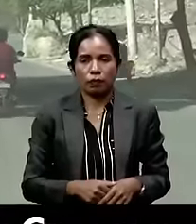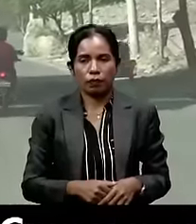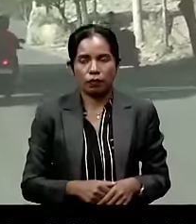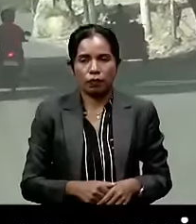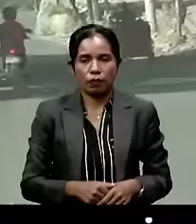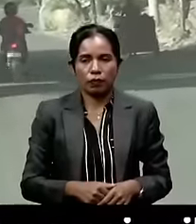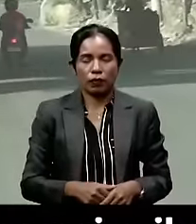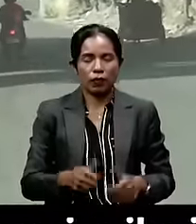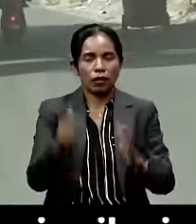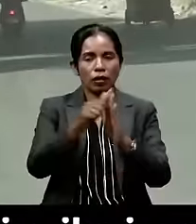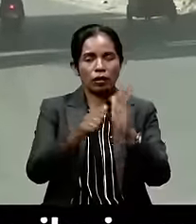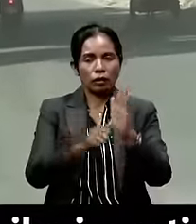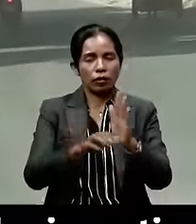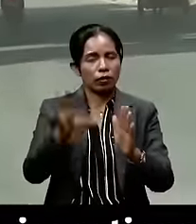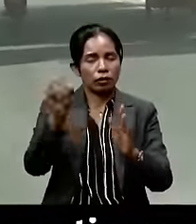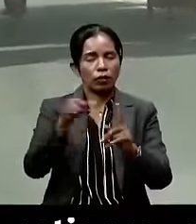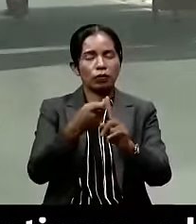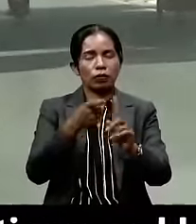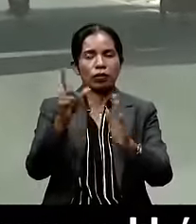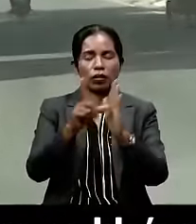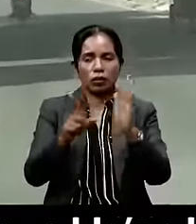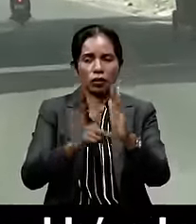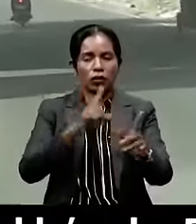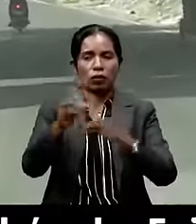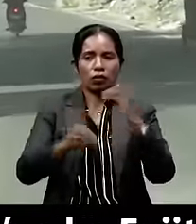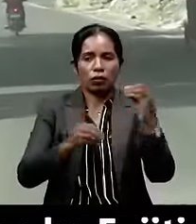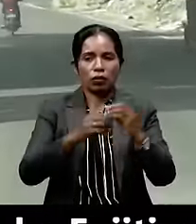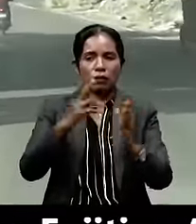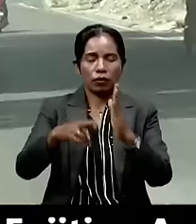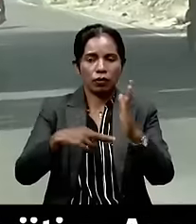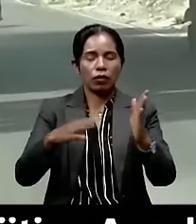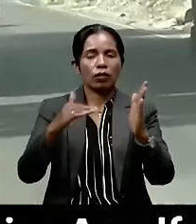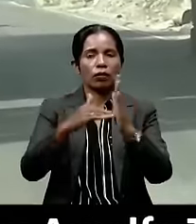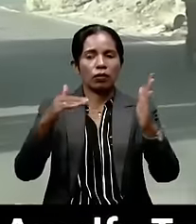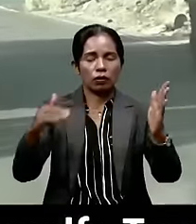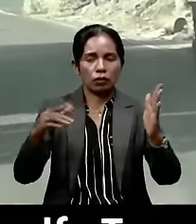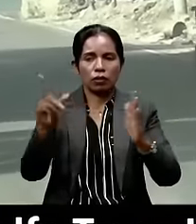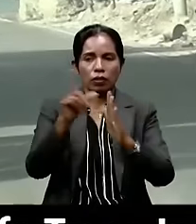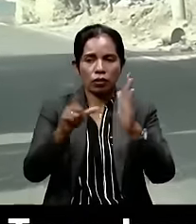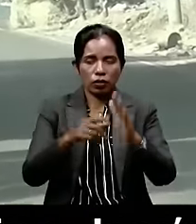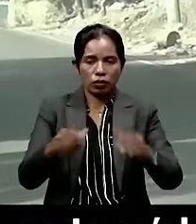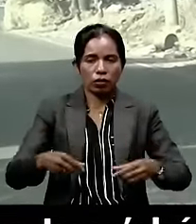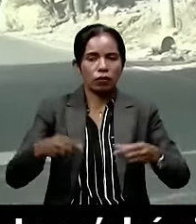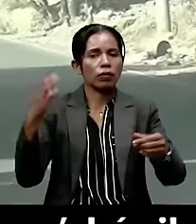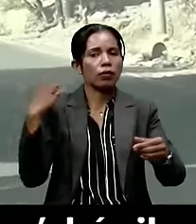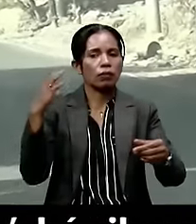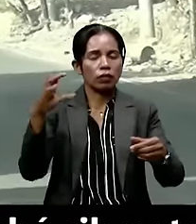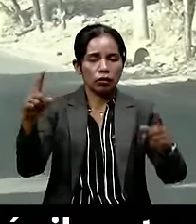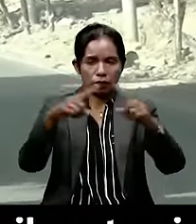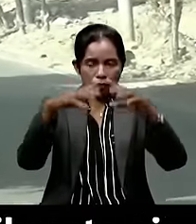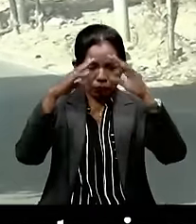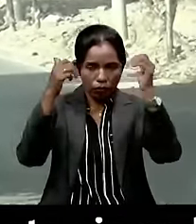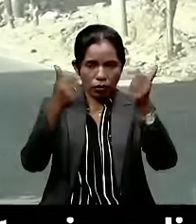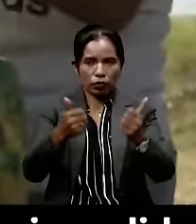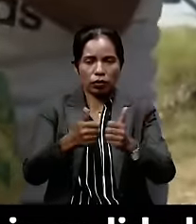Artigo sia usi decreto-lei ne mos colia conabá procedimento contra ordenação no foi competência ba presidente e